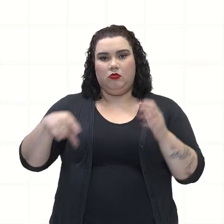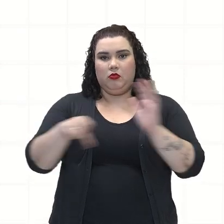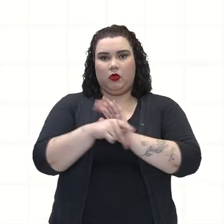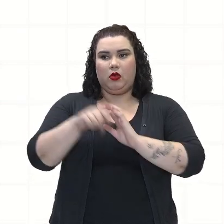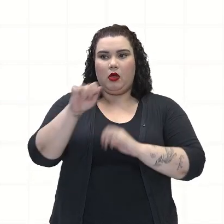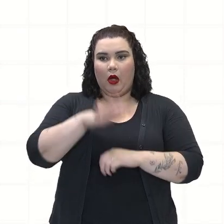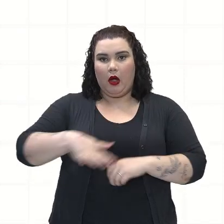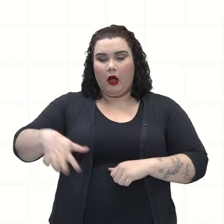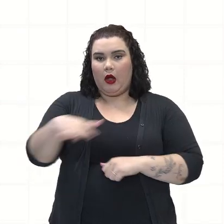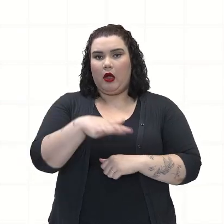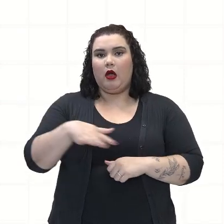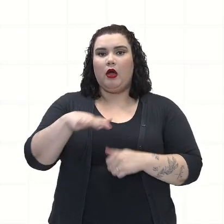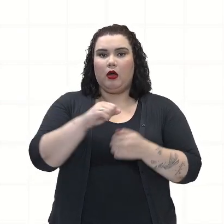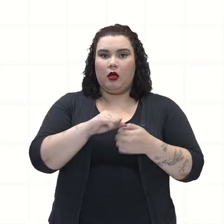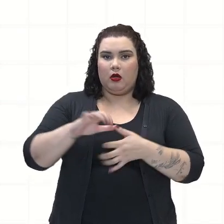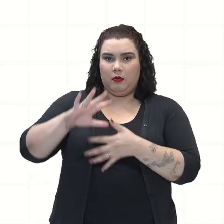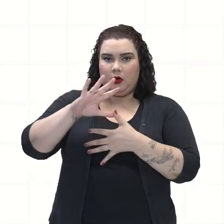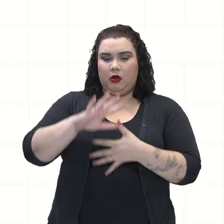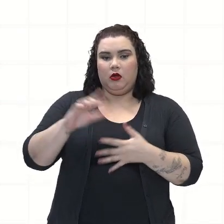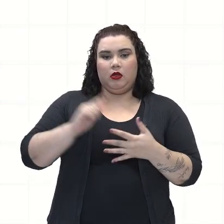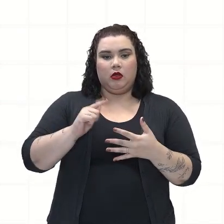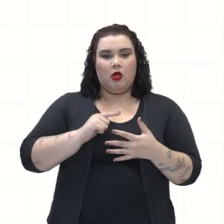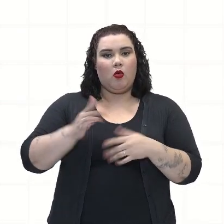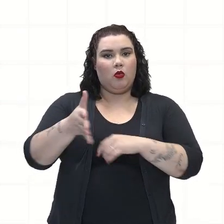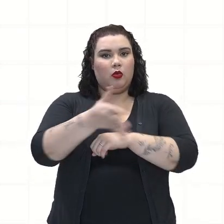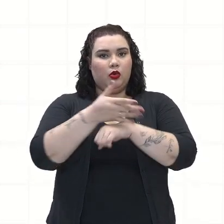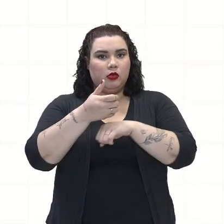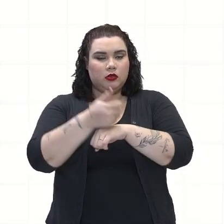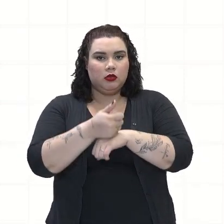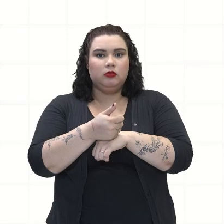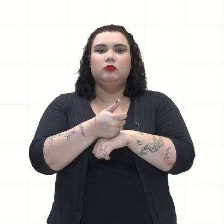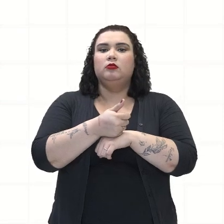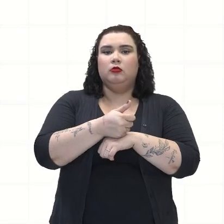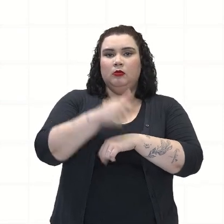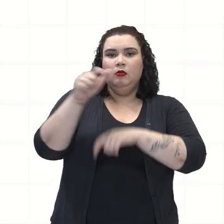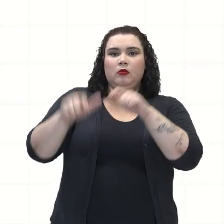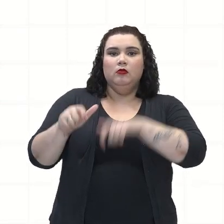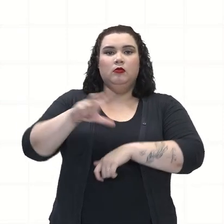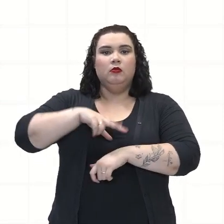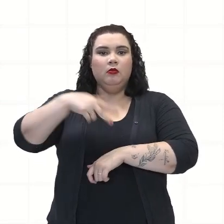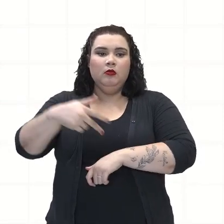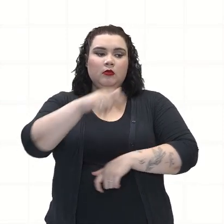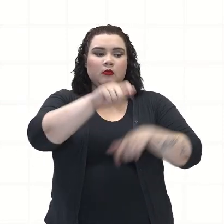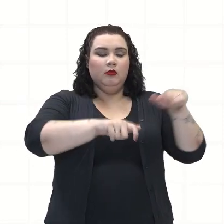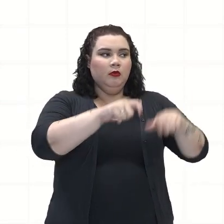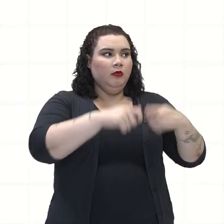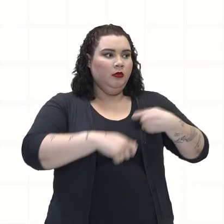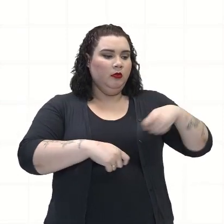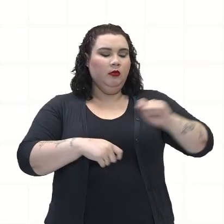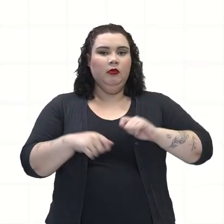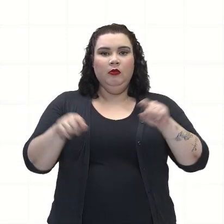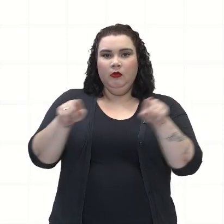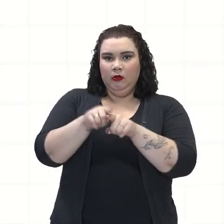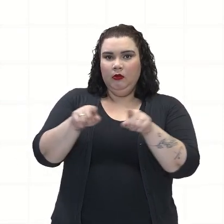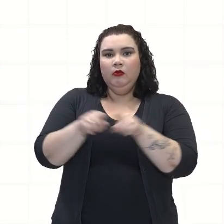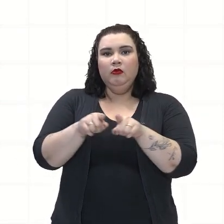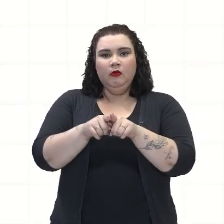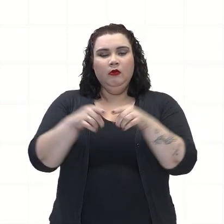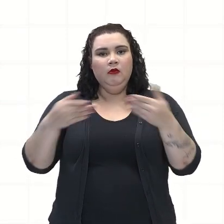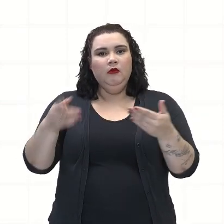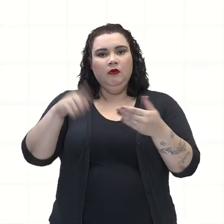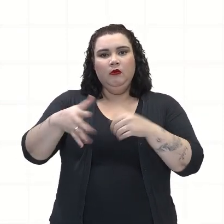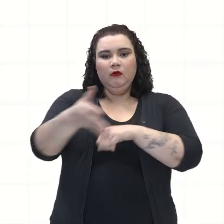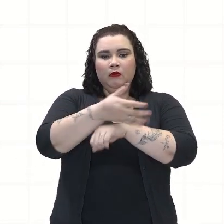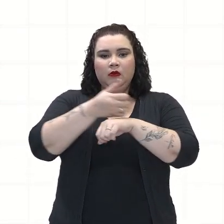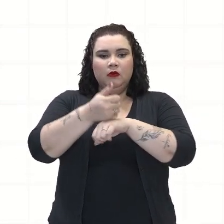continente americano que sofreu um processo de colonização ali pelos portugueses e pelos espanhóis, e essa colonização se configurou como uma